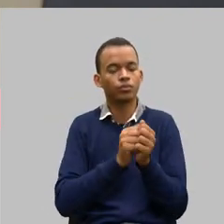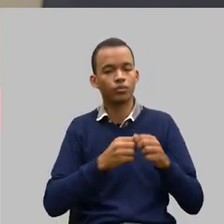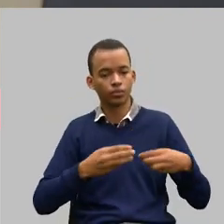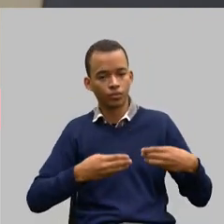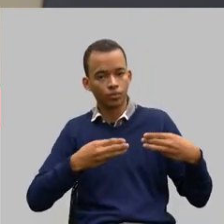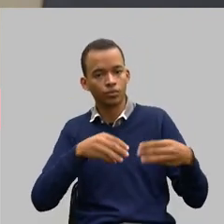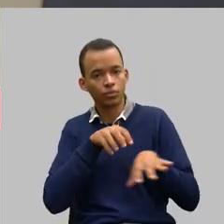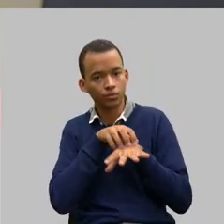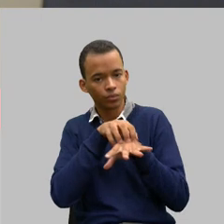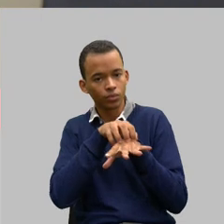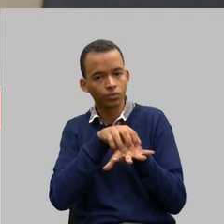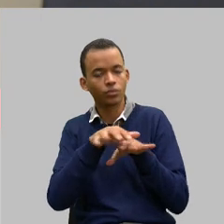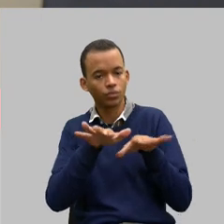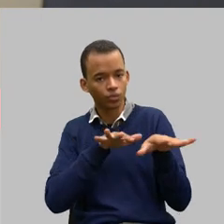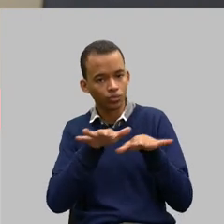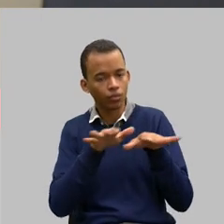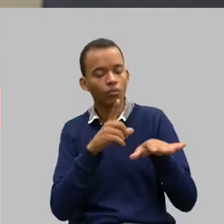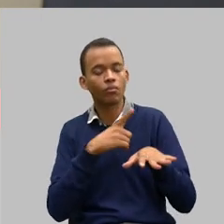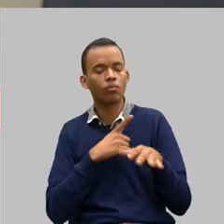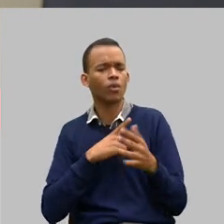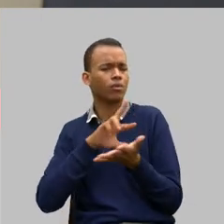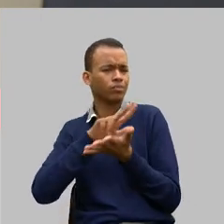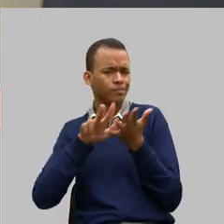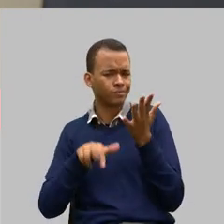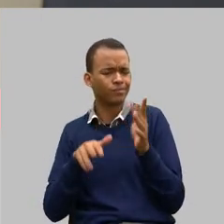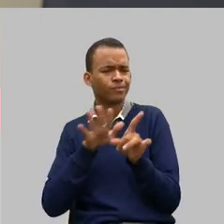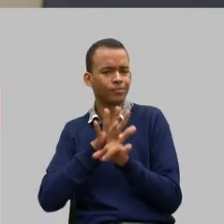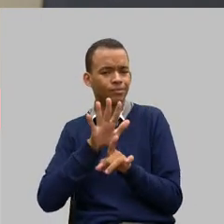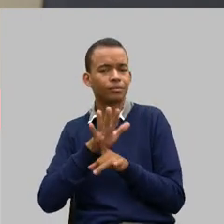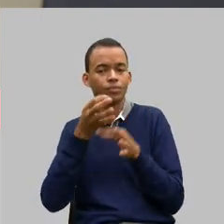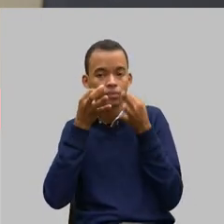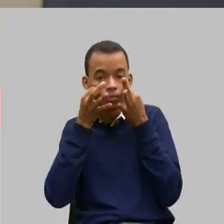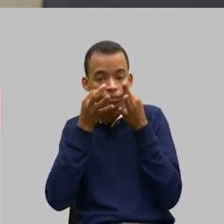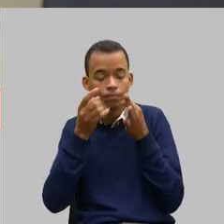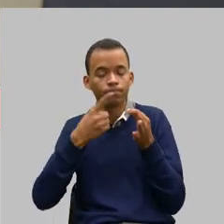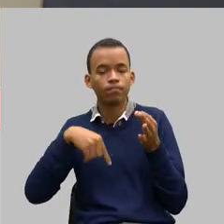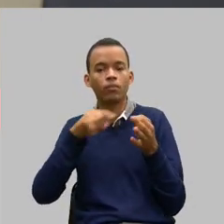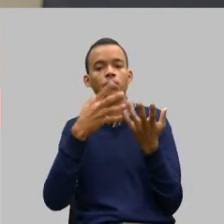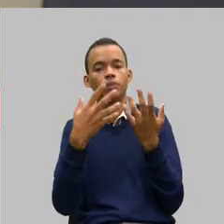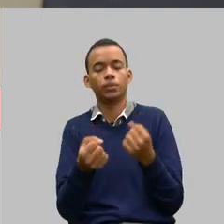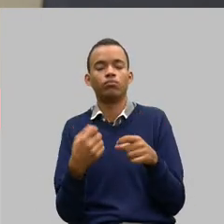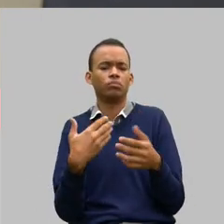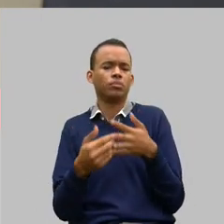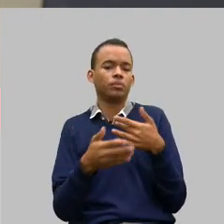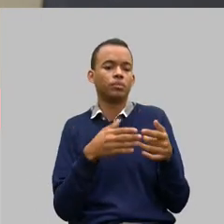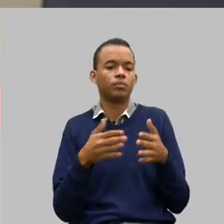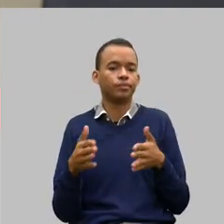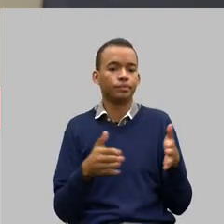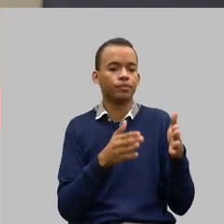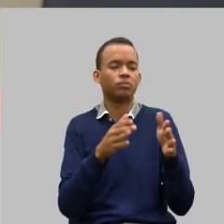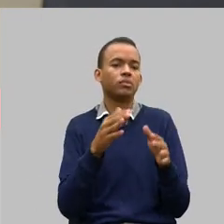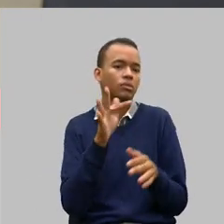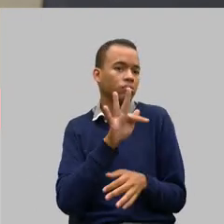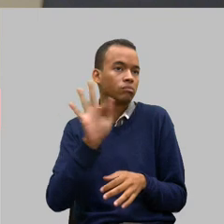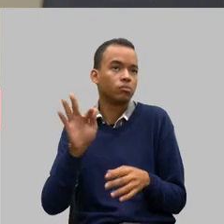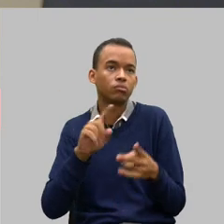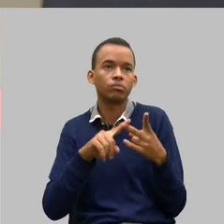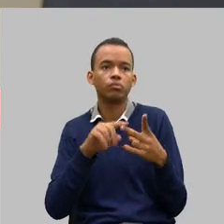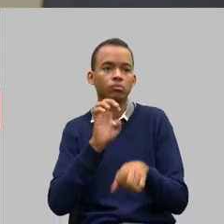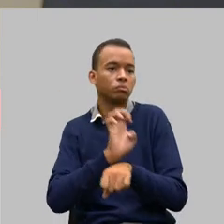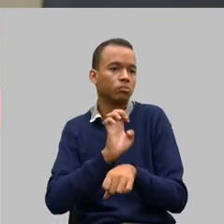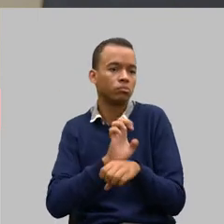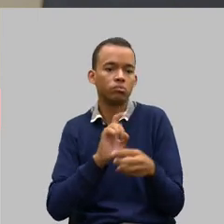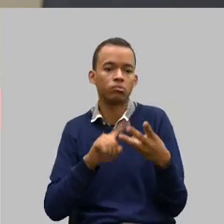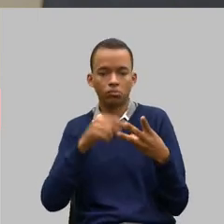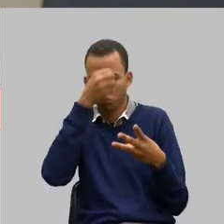para avançar em várias agendas de interesse né até porque não importa pro cidadão se a rodovia federal estadual Municipal ele quer